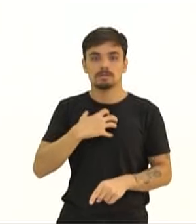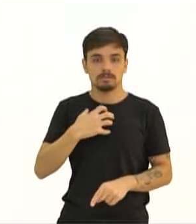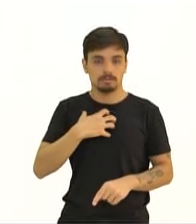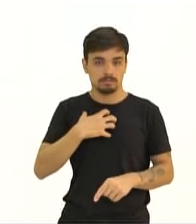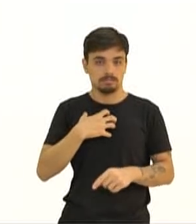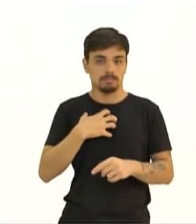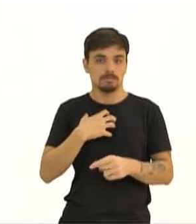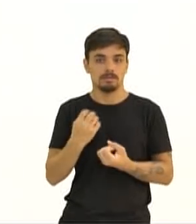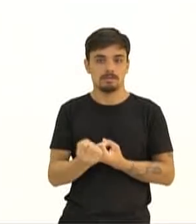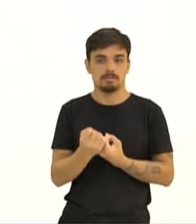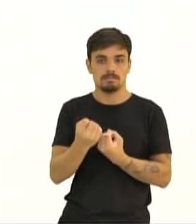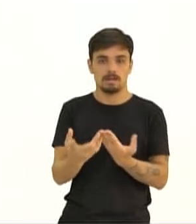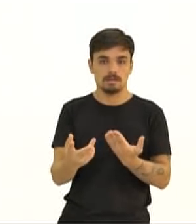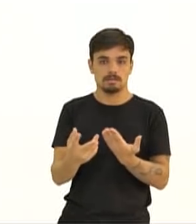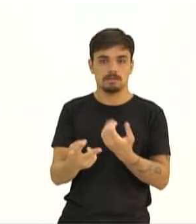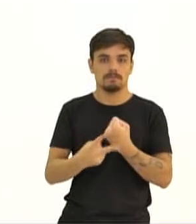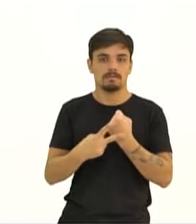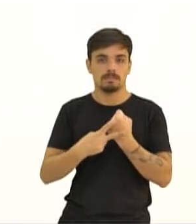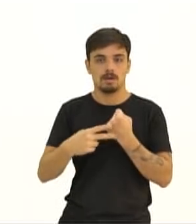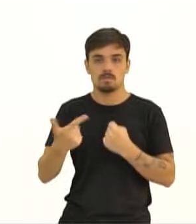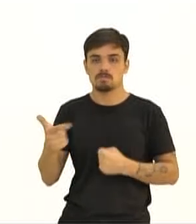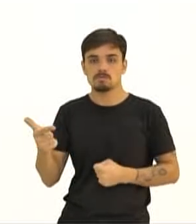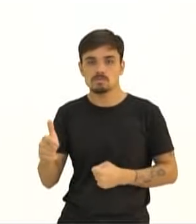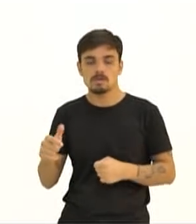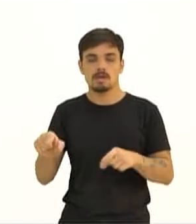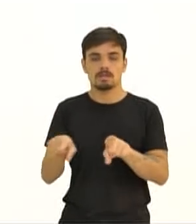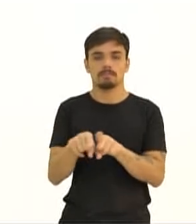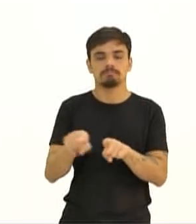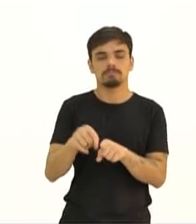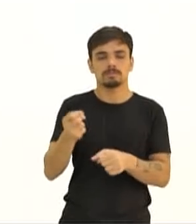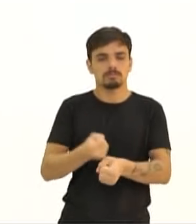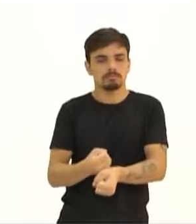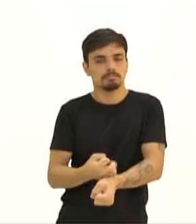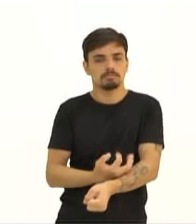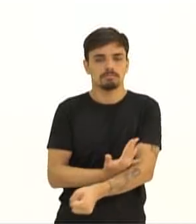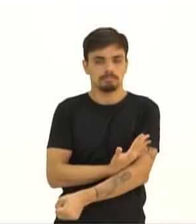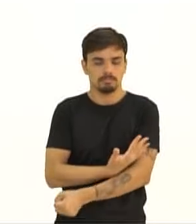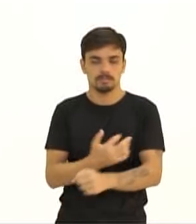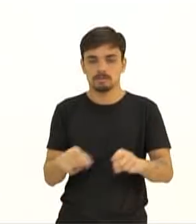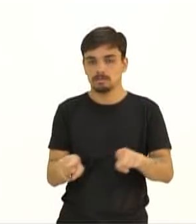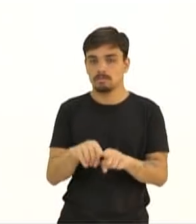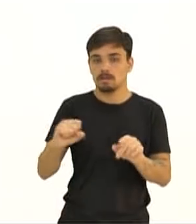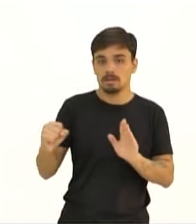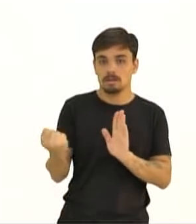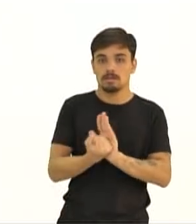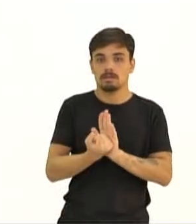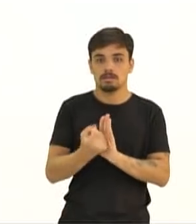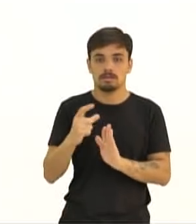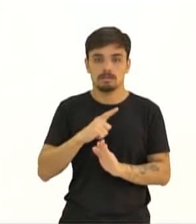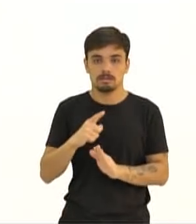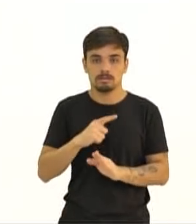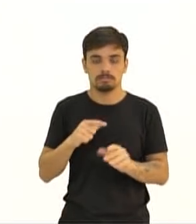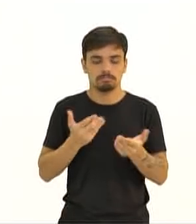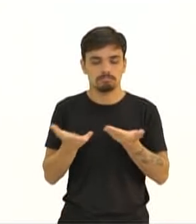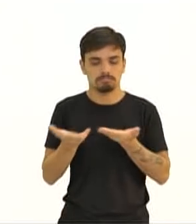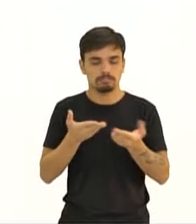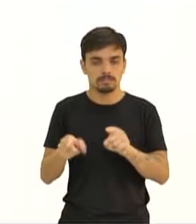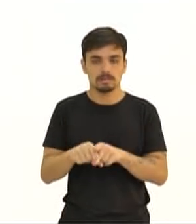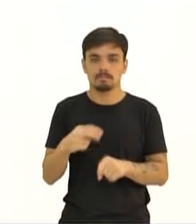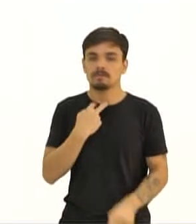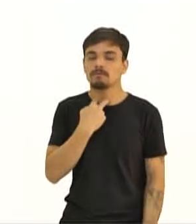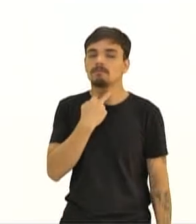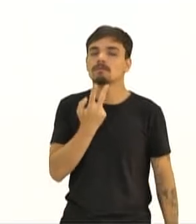não suas emoções. Então a emotiva vai expressar ali as emoções. É marcada por interjeições, tom de